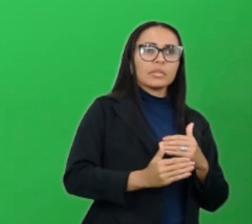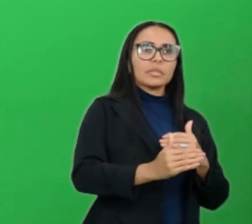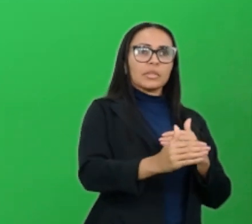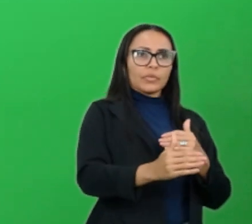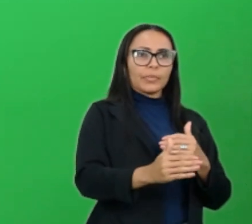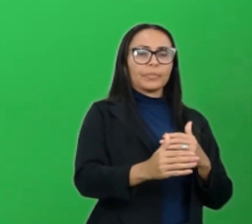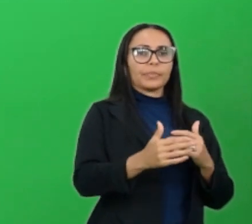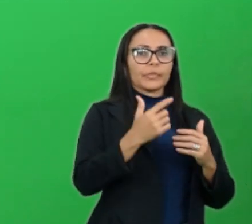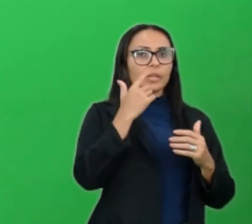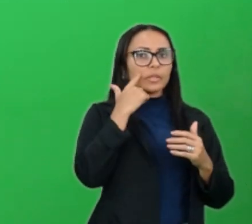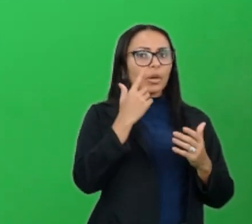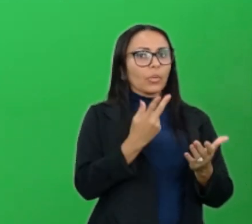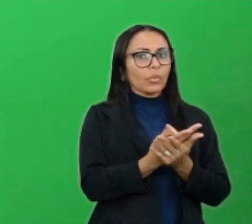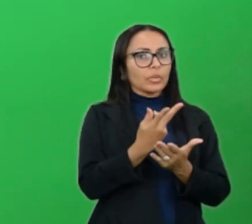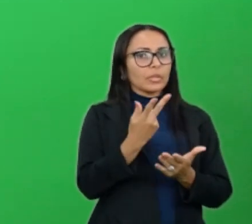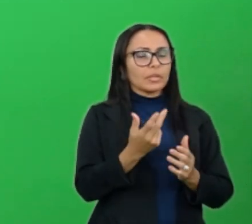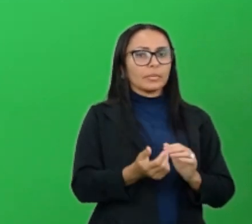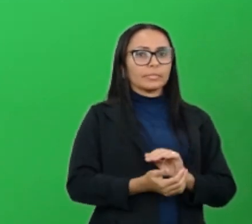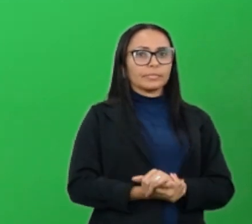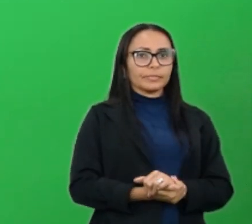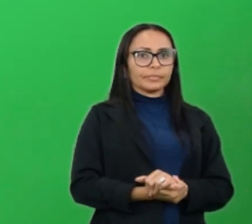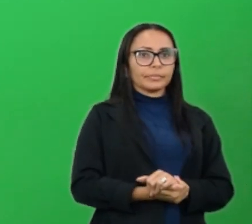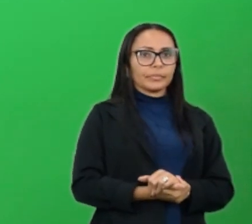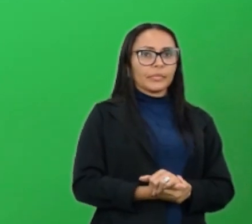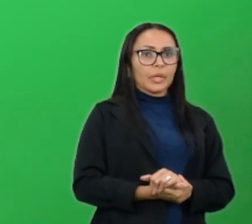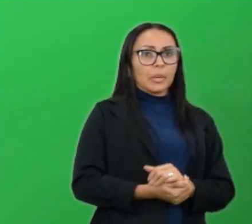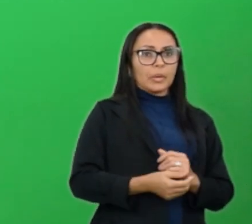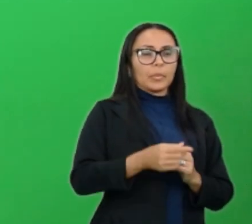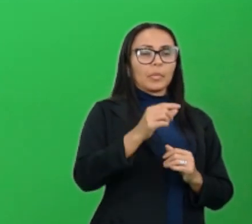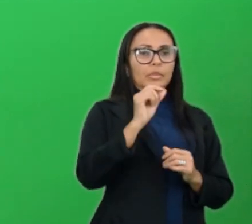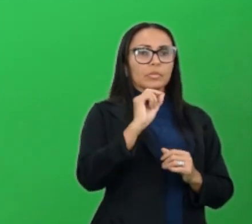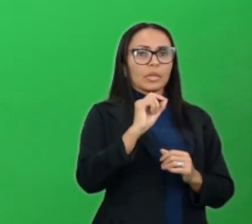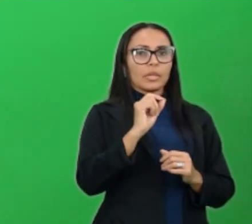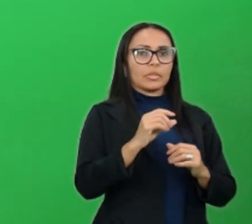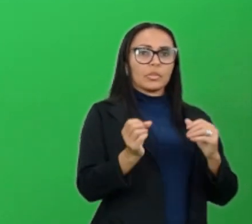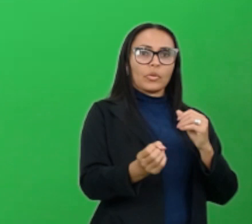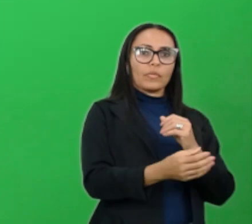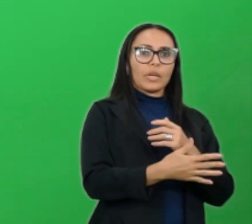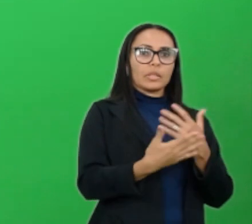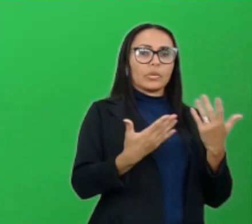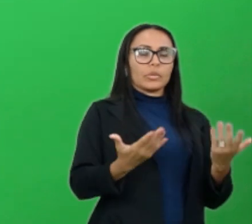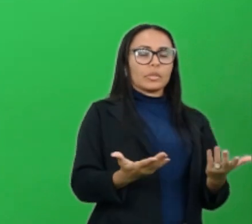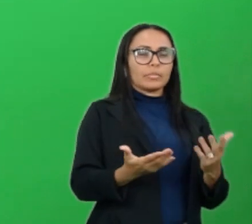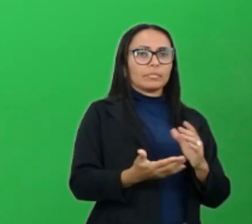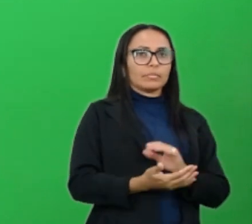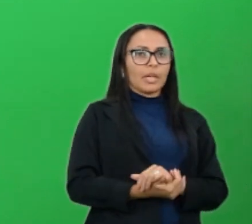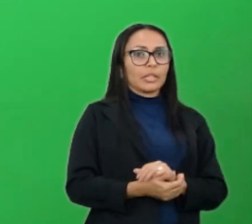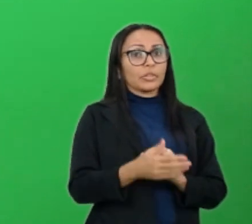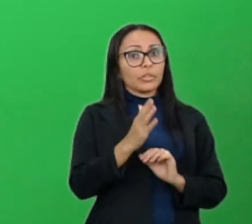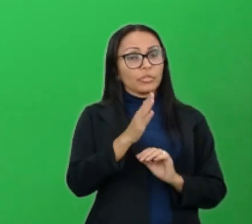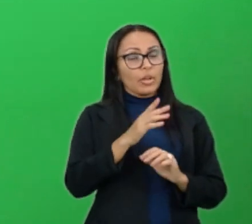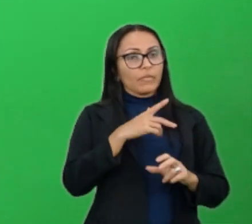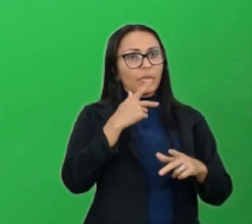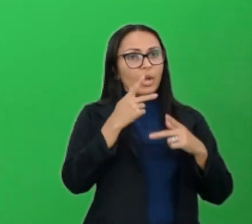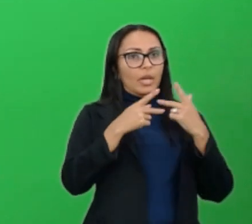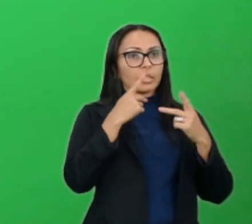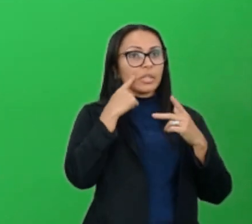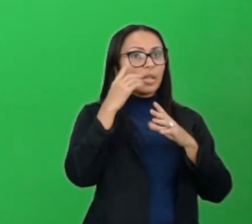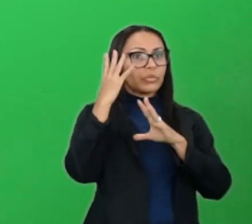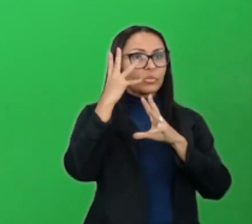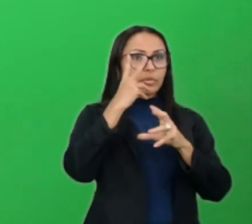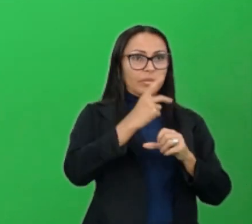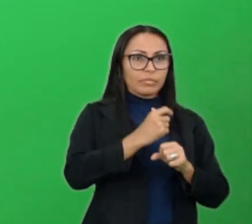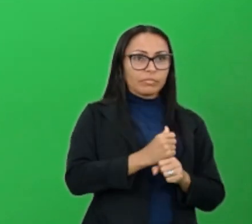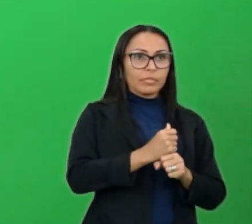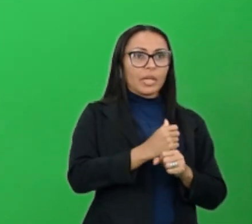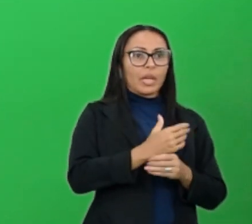aconteça. Mas no que a iniciativa inovadora resulta? Aí a gente já fala de indicadores de resultado. Então, no caso de indicadores